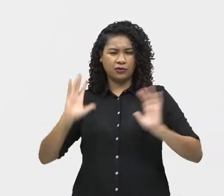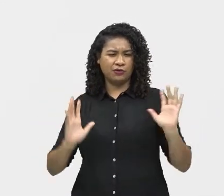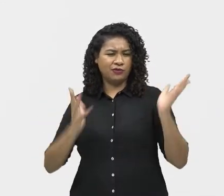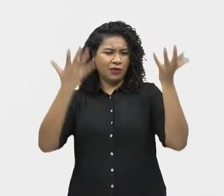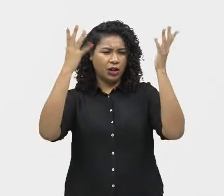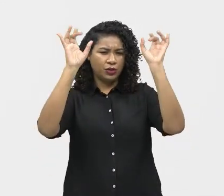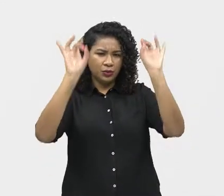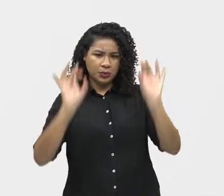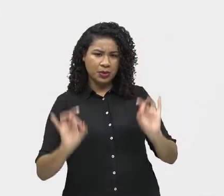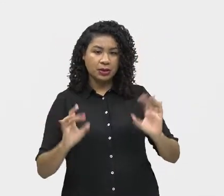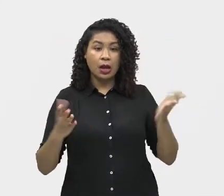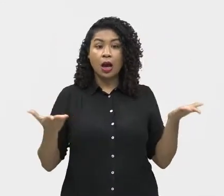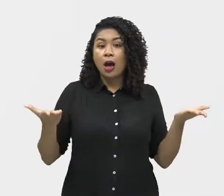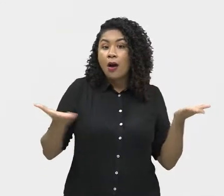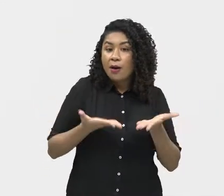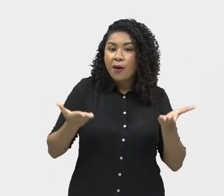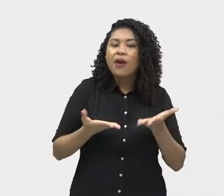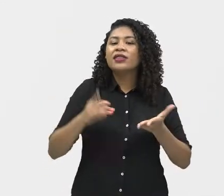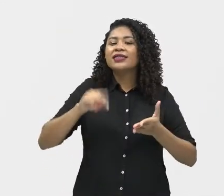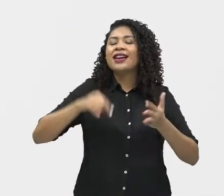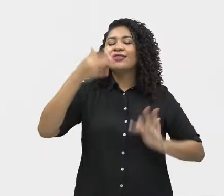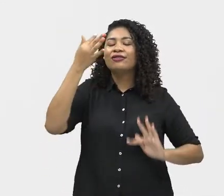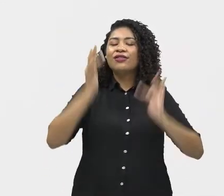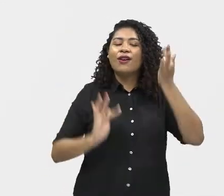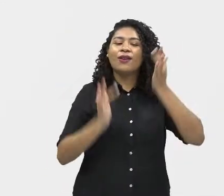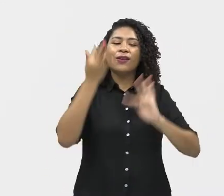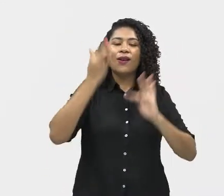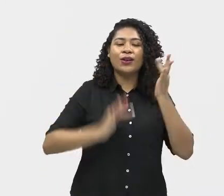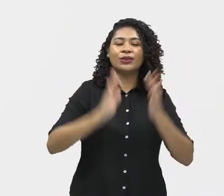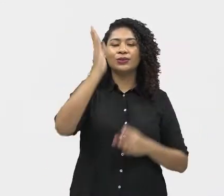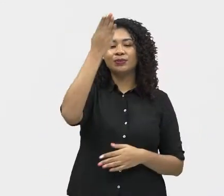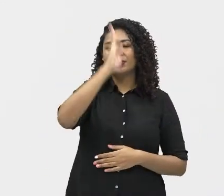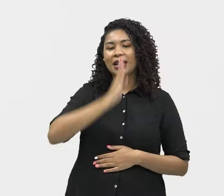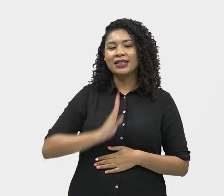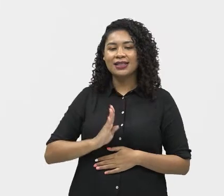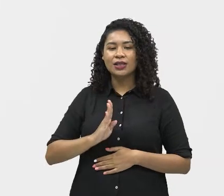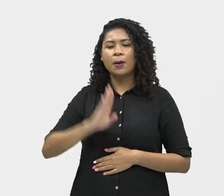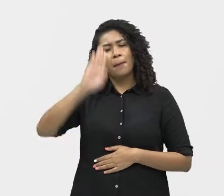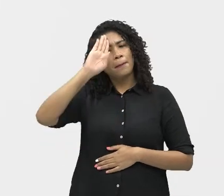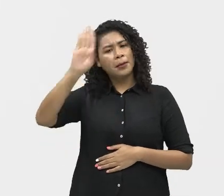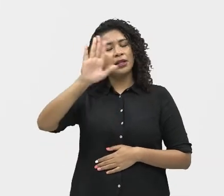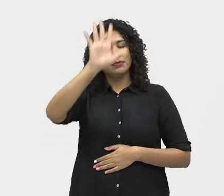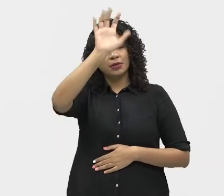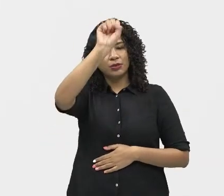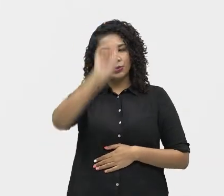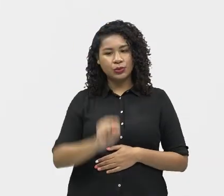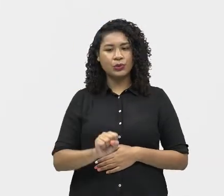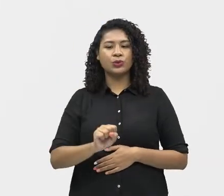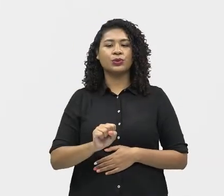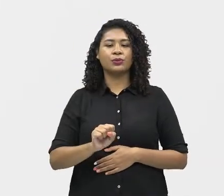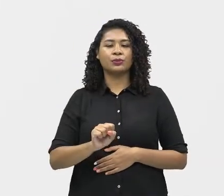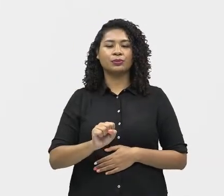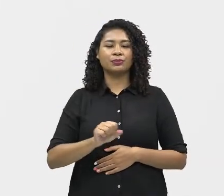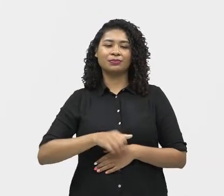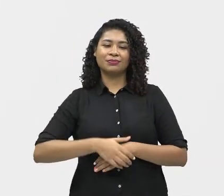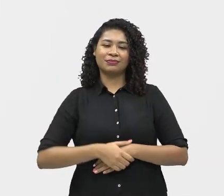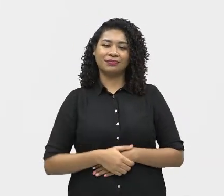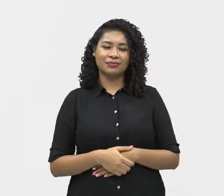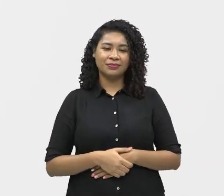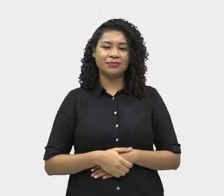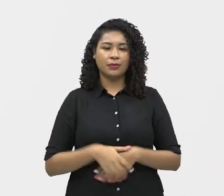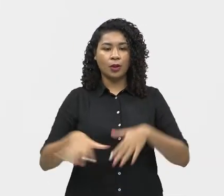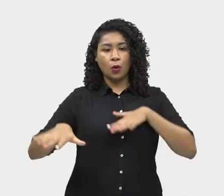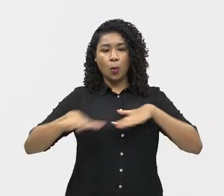palácios, hoje ele está integrado ao folclore brasileiro, principalmente do sul do país, e